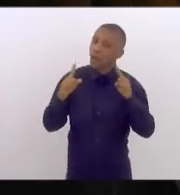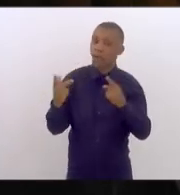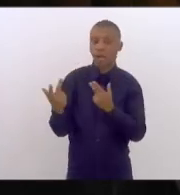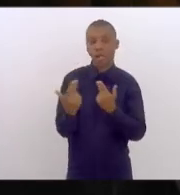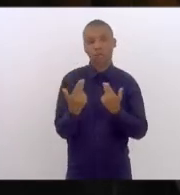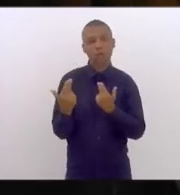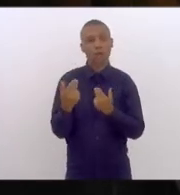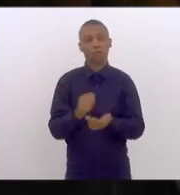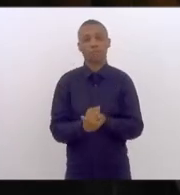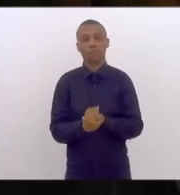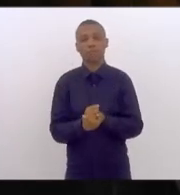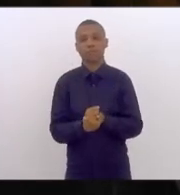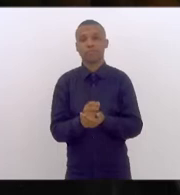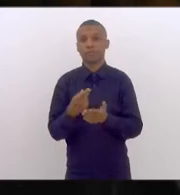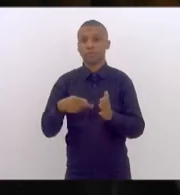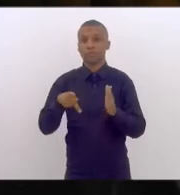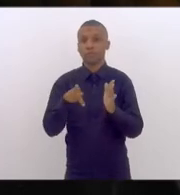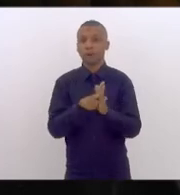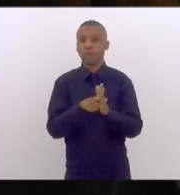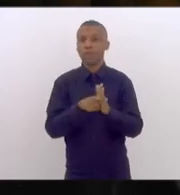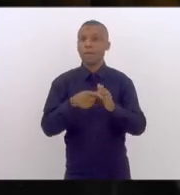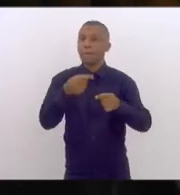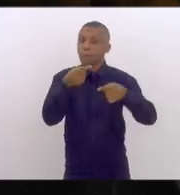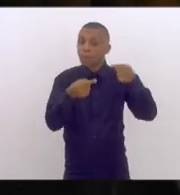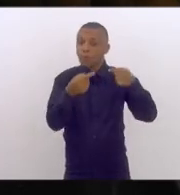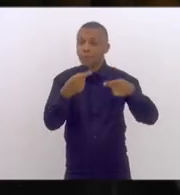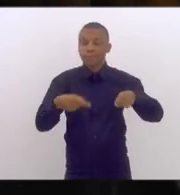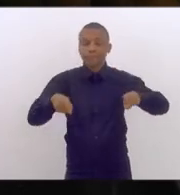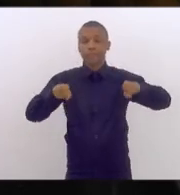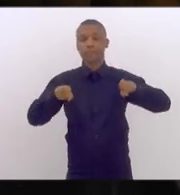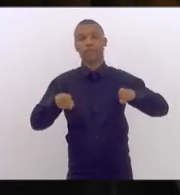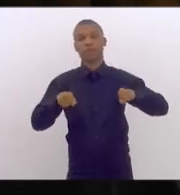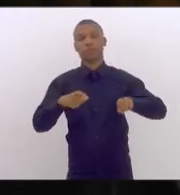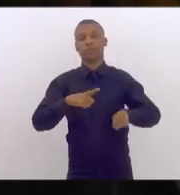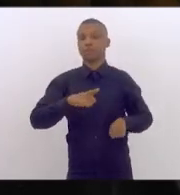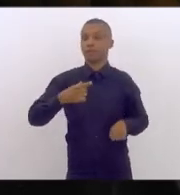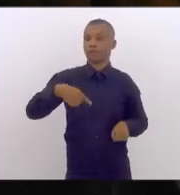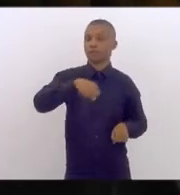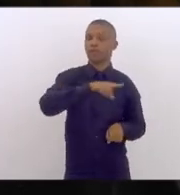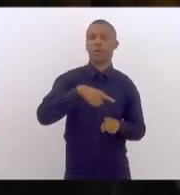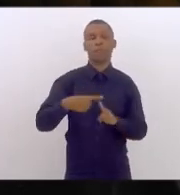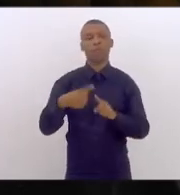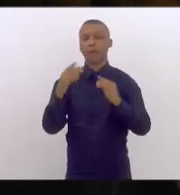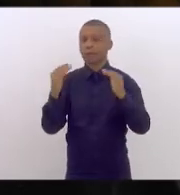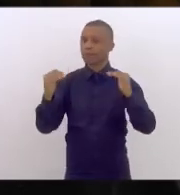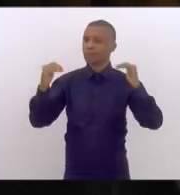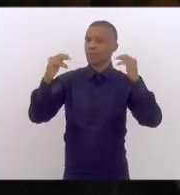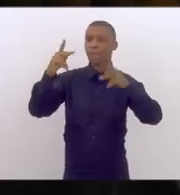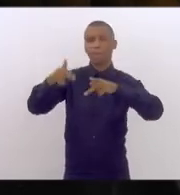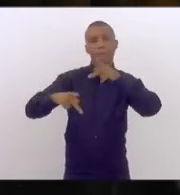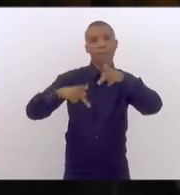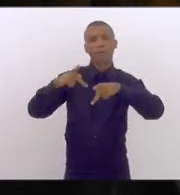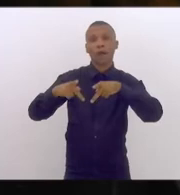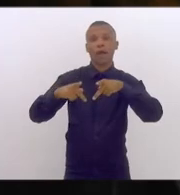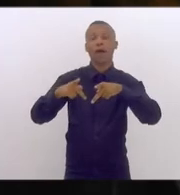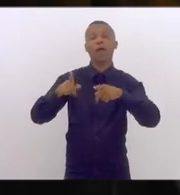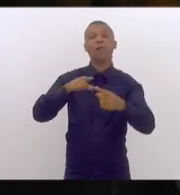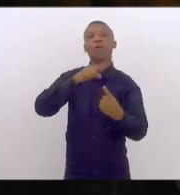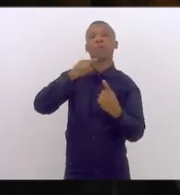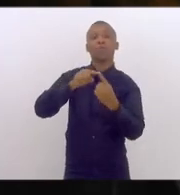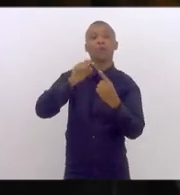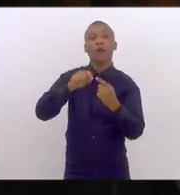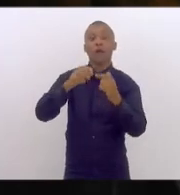dos próprios mandatos que exercem porque a soberania popular é para ser